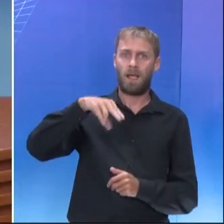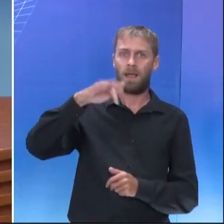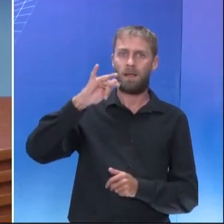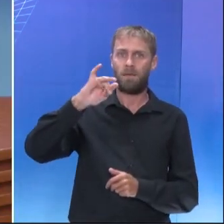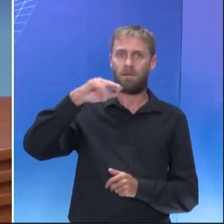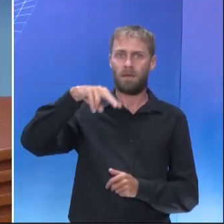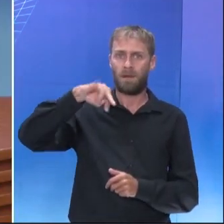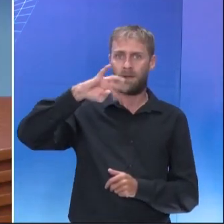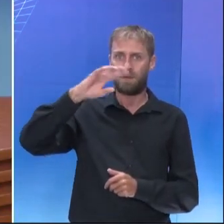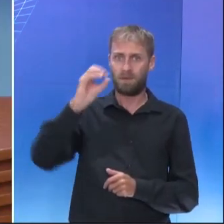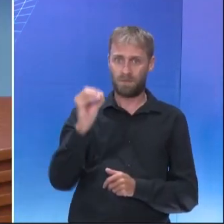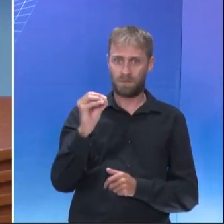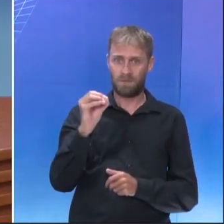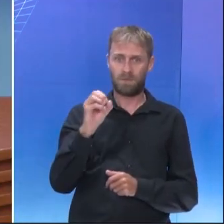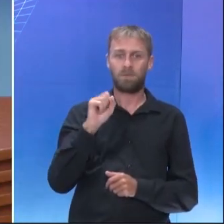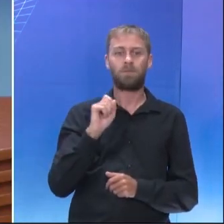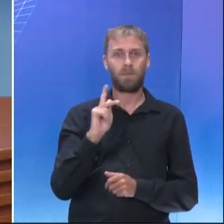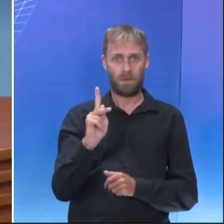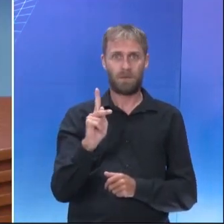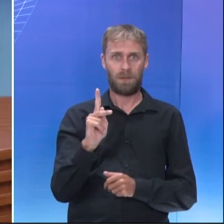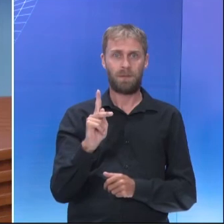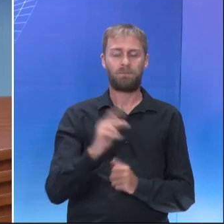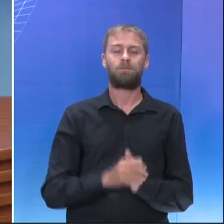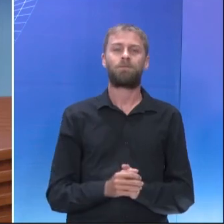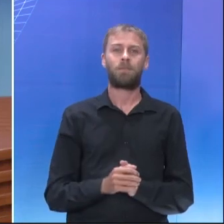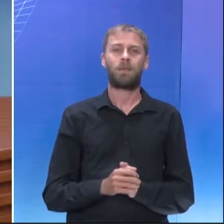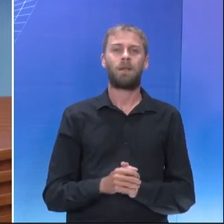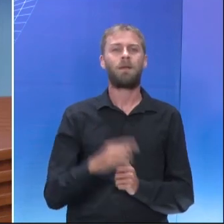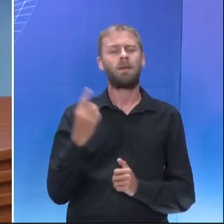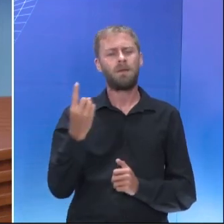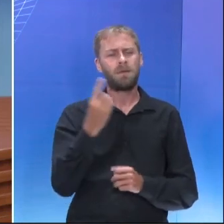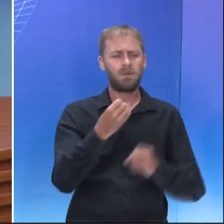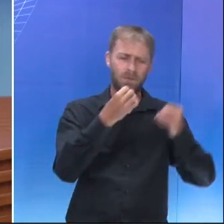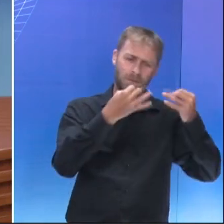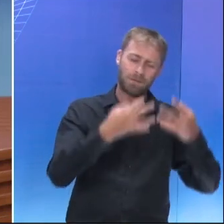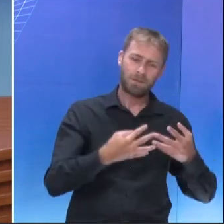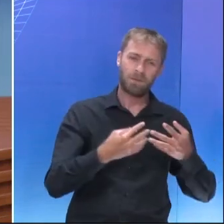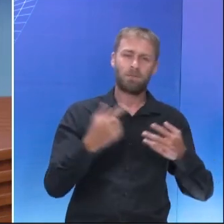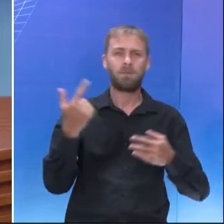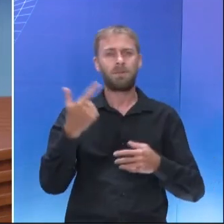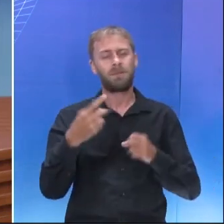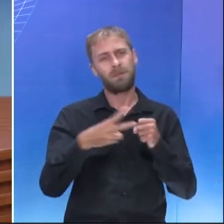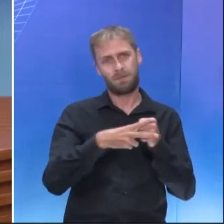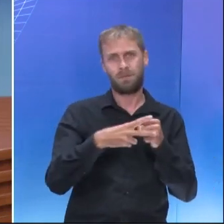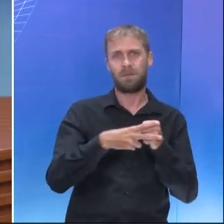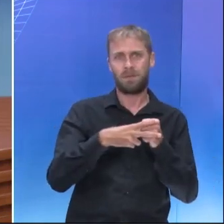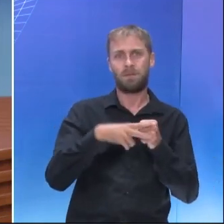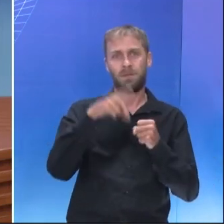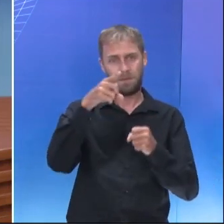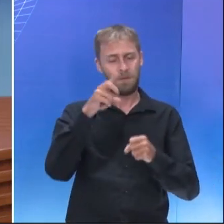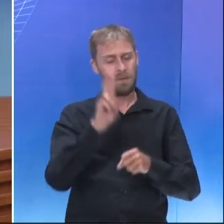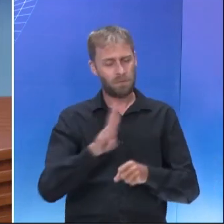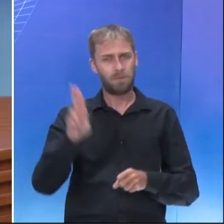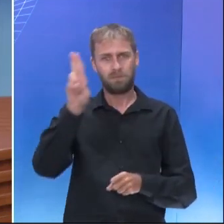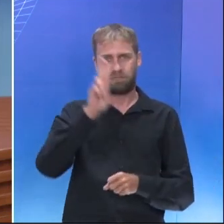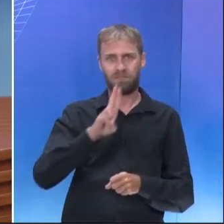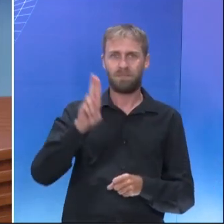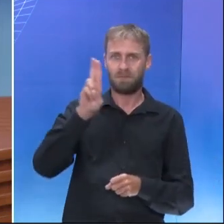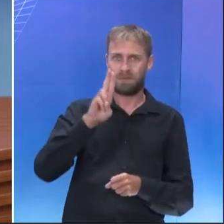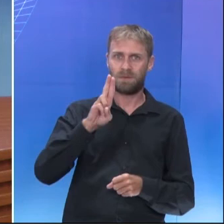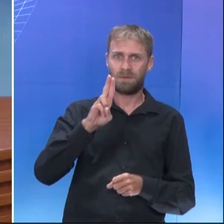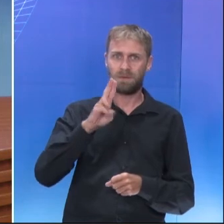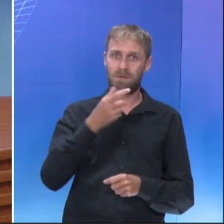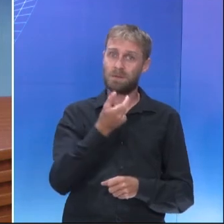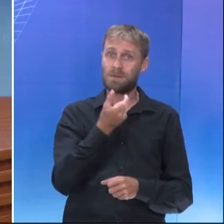ok? Então, esses são os casos de gerúndio e infinitivo que você vai usar